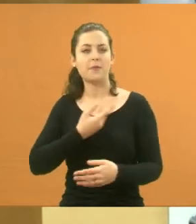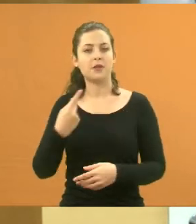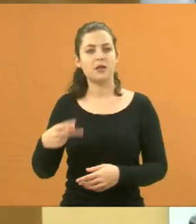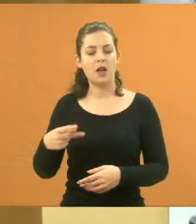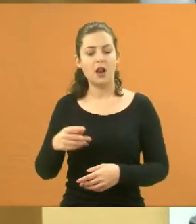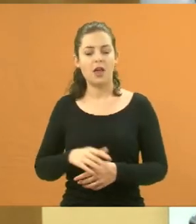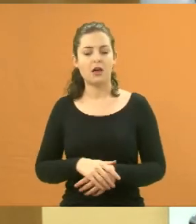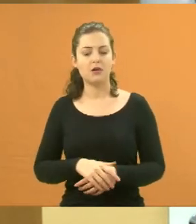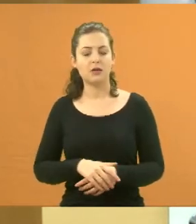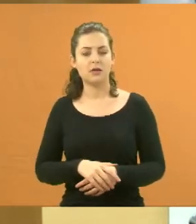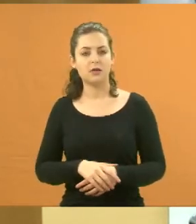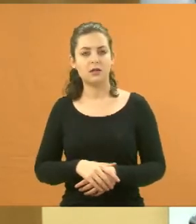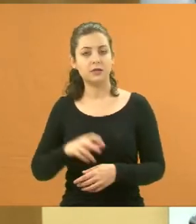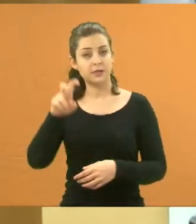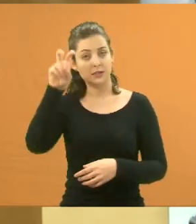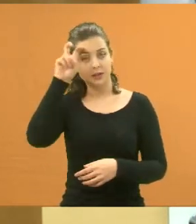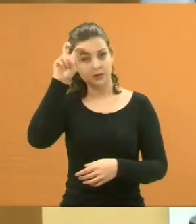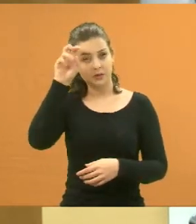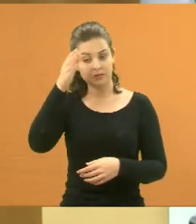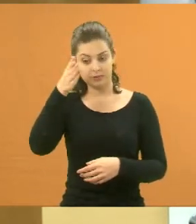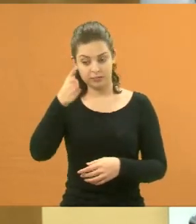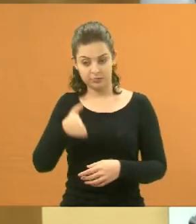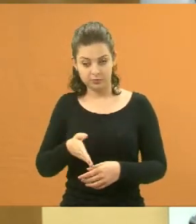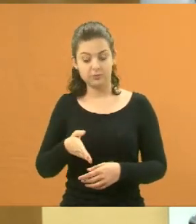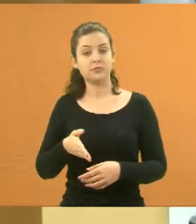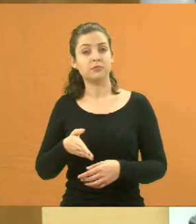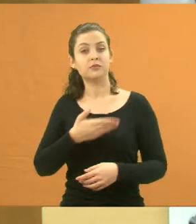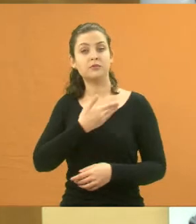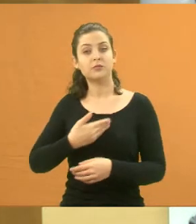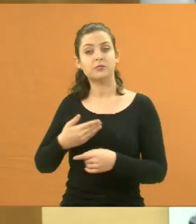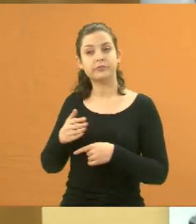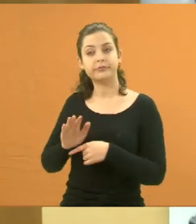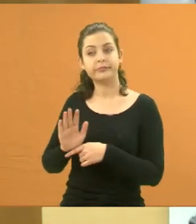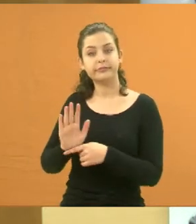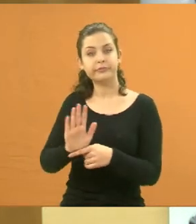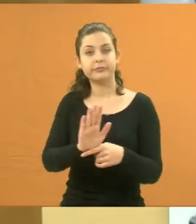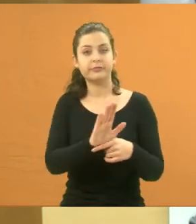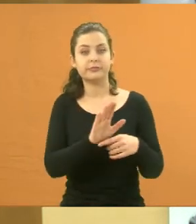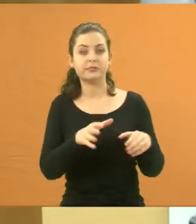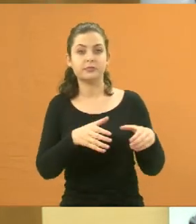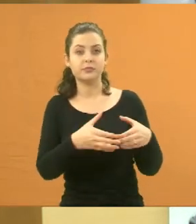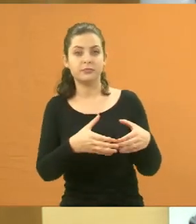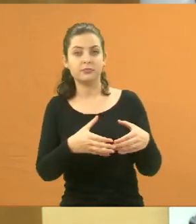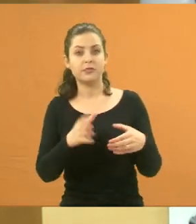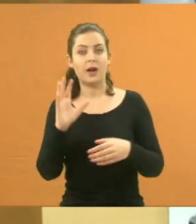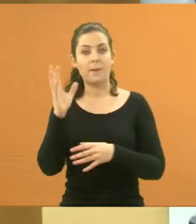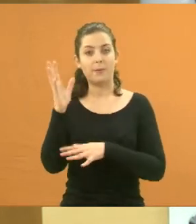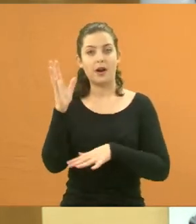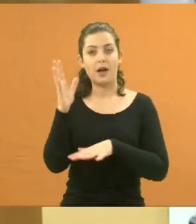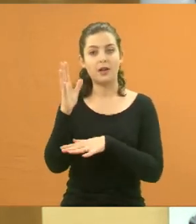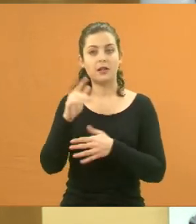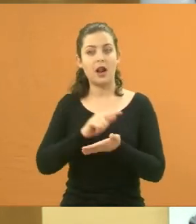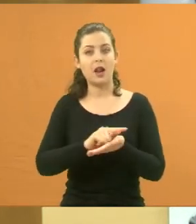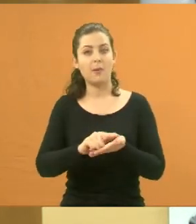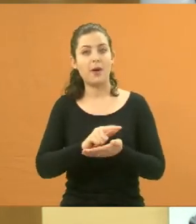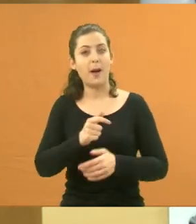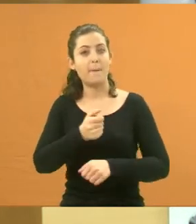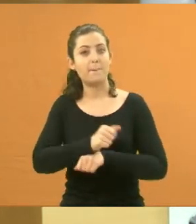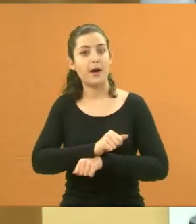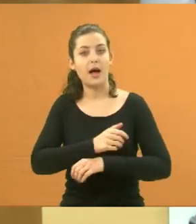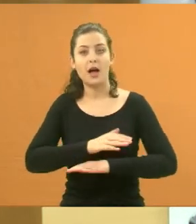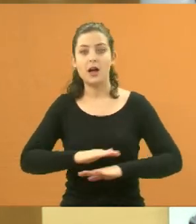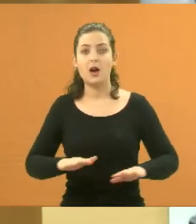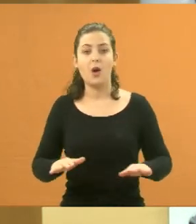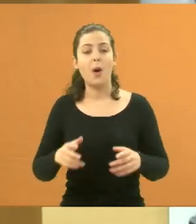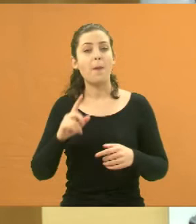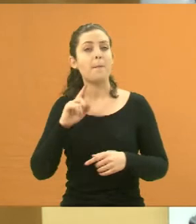que toda quinta-feira contribuía com o poder público e com a comunidade de limpar a praça. Eles não estão fazendo mais, por isso que a